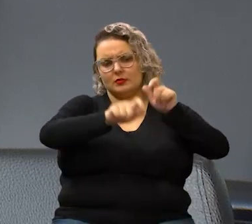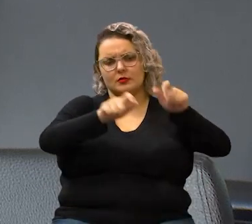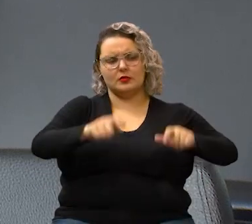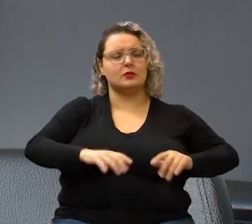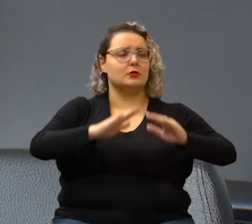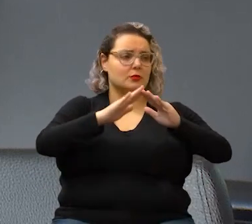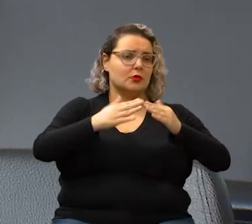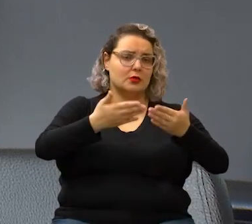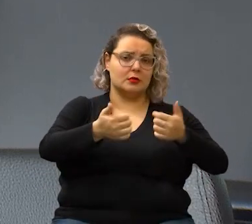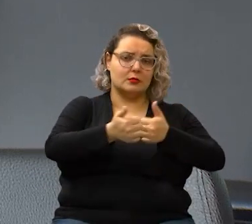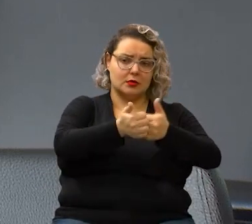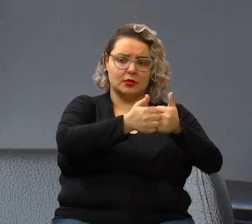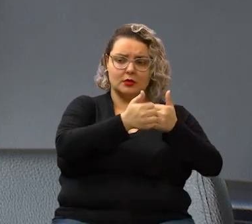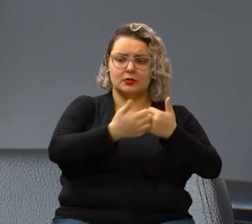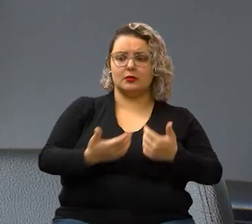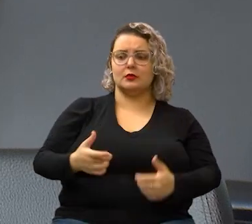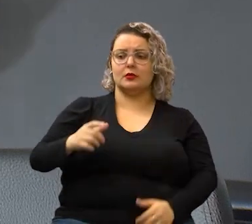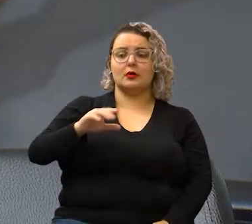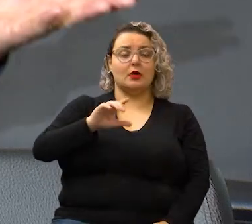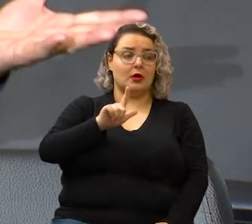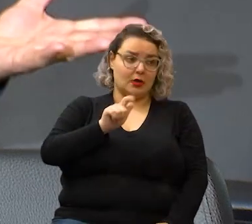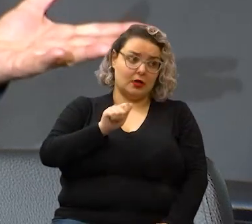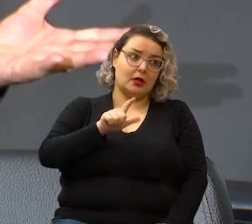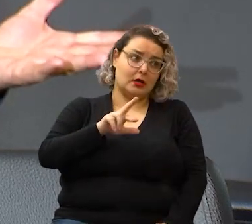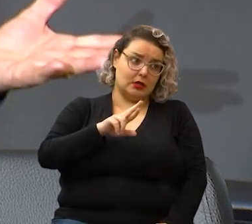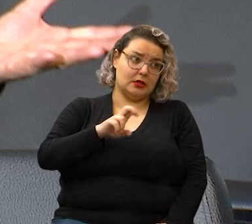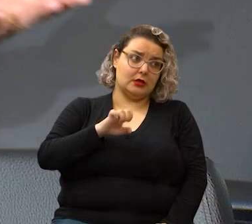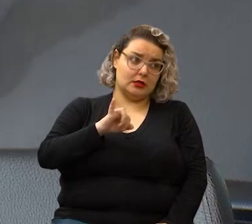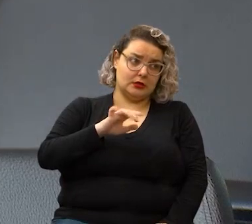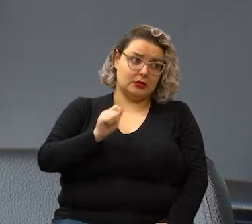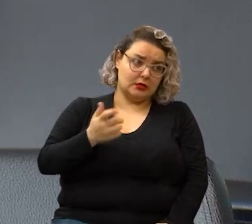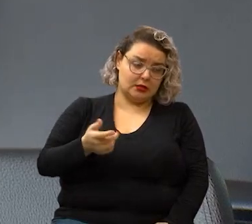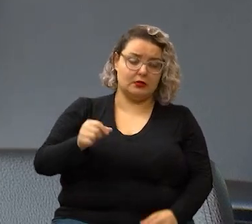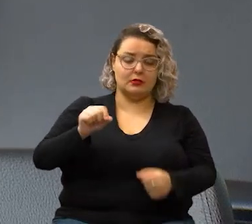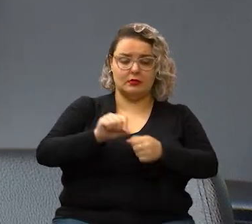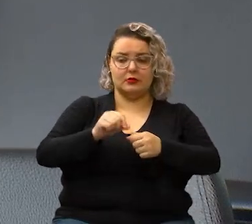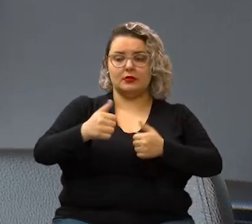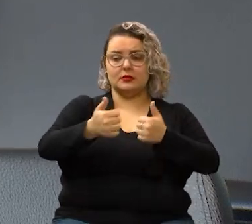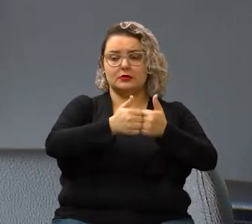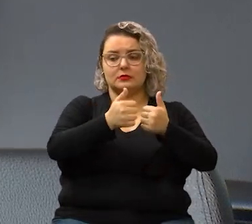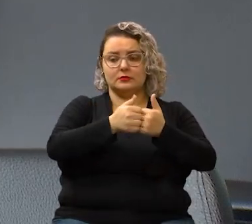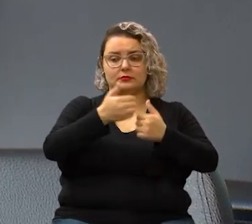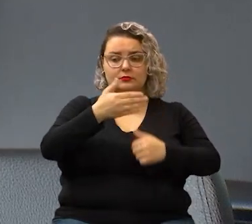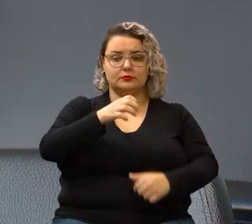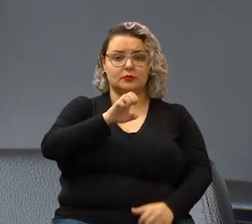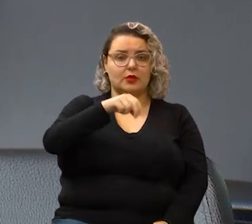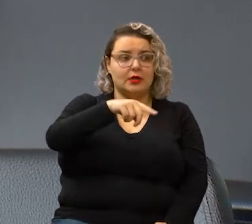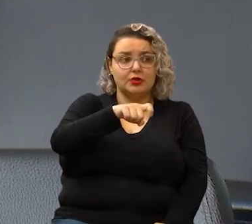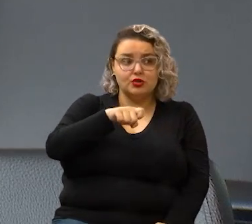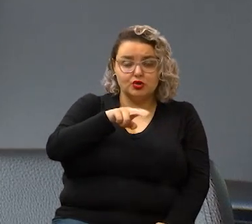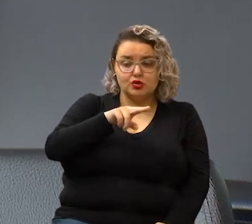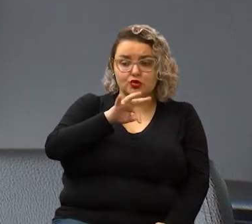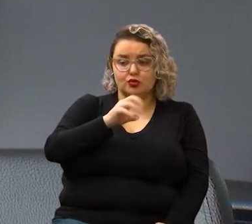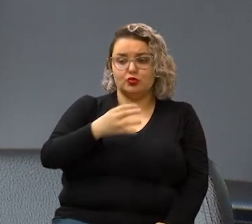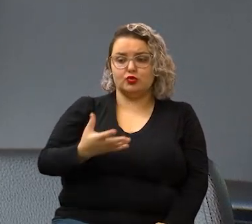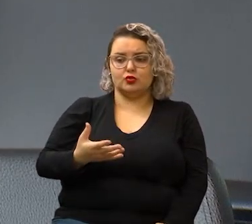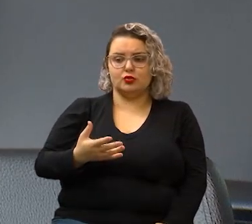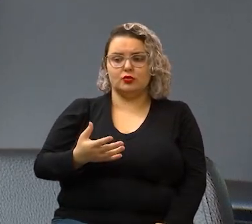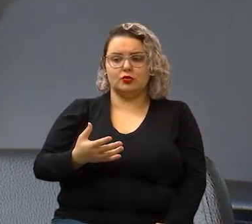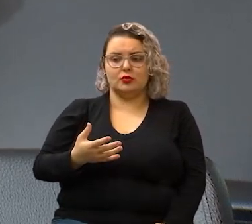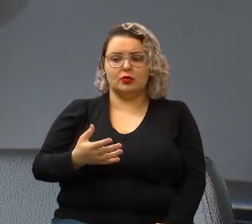muito a população ali. E quanto a galeria também, inclusive fiz uma lá, perto do